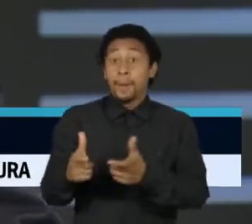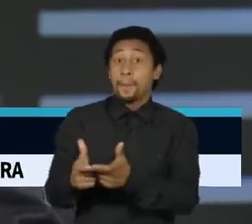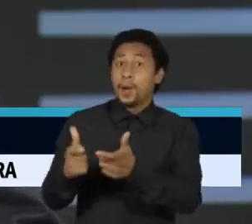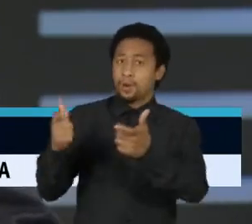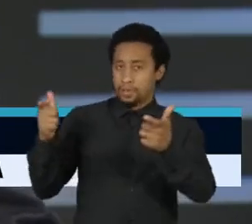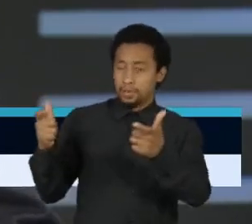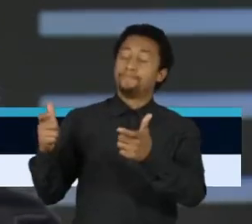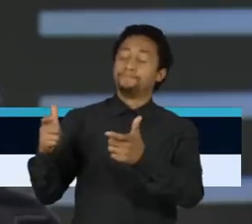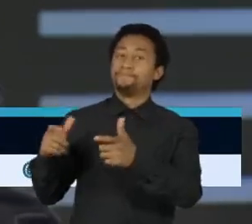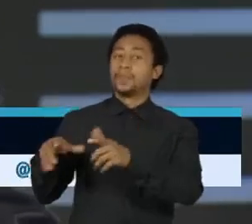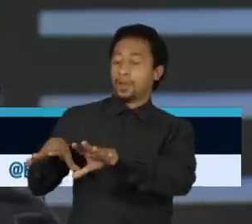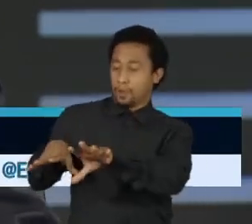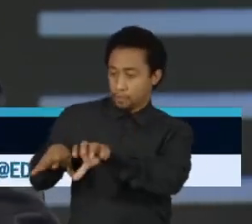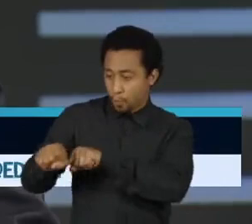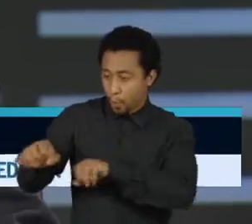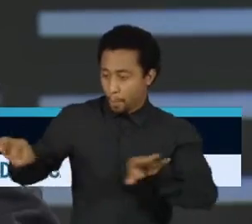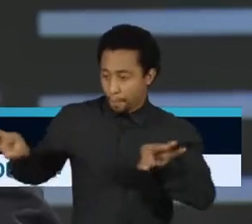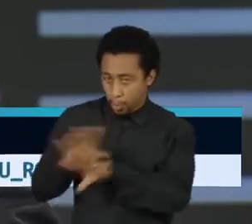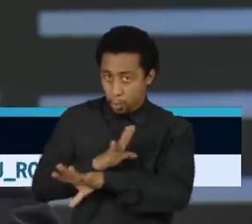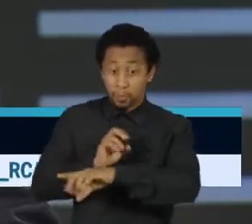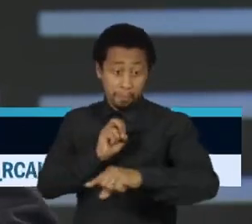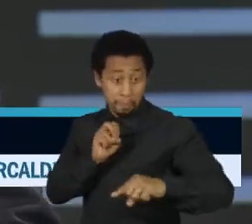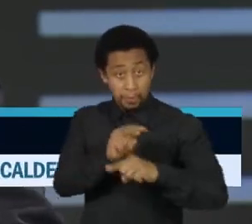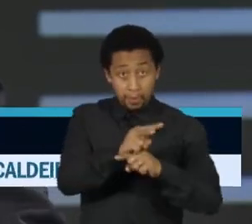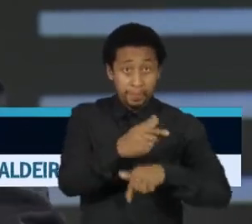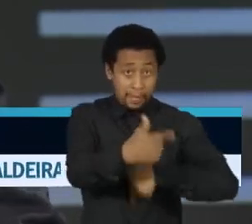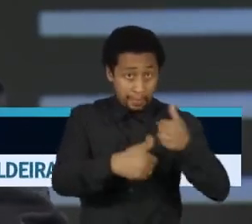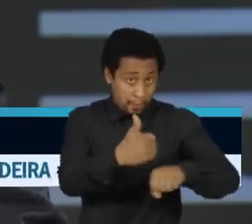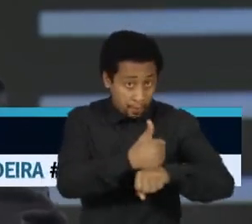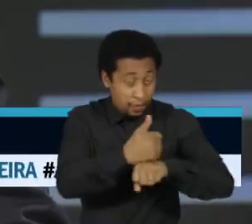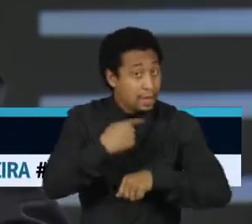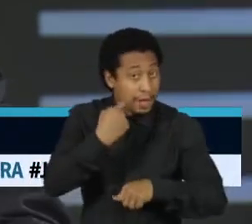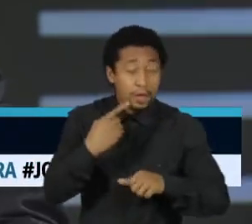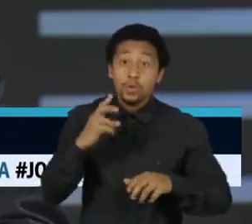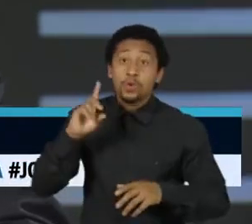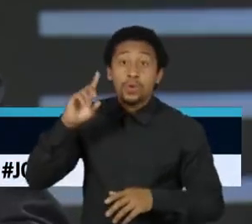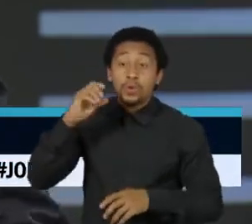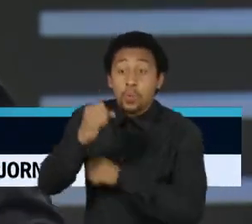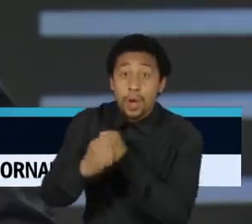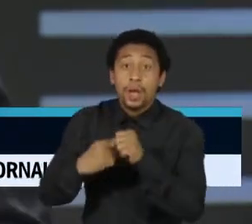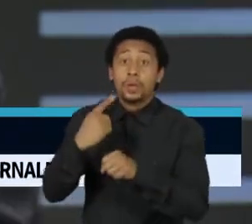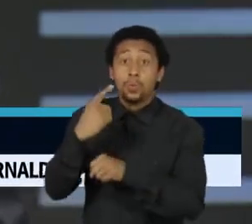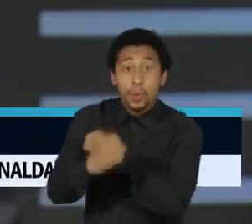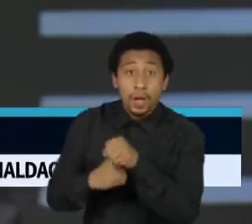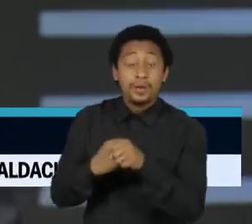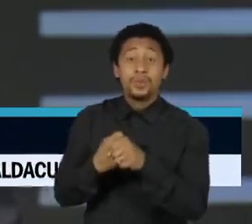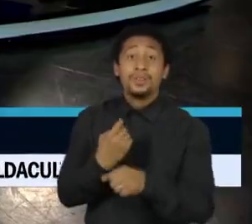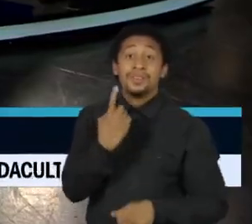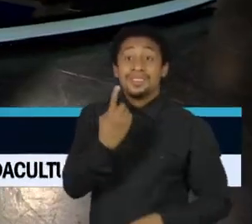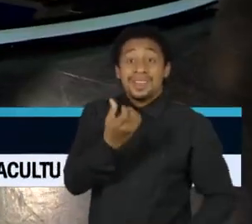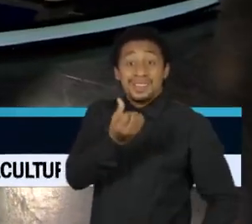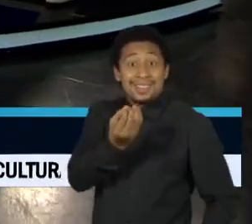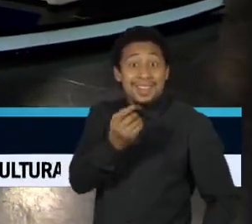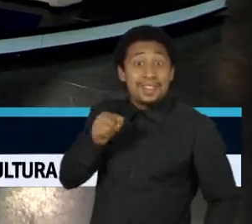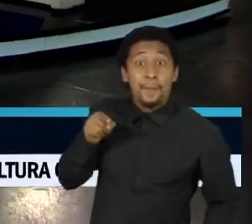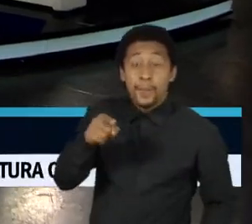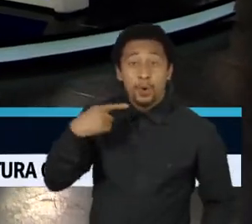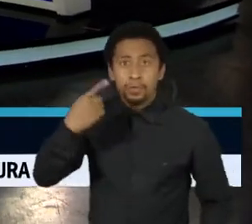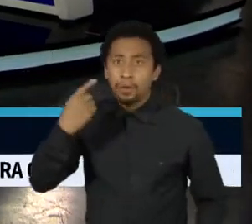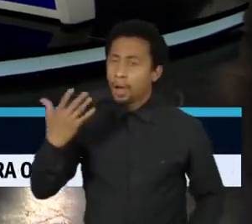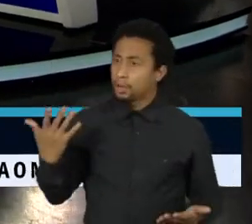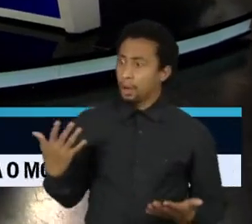tornasse imediatamente advogados, seriam mais 160 mil advogados por ano. Né? E talvez, assim, o país tiver mais engenheiro e menos